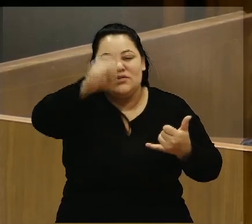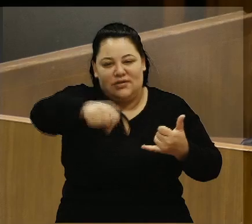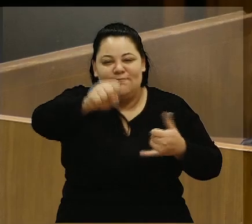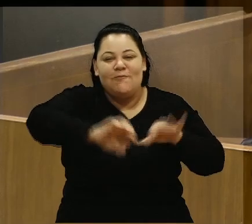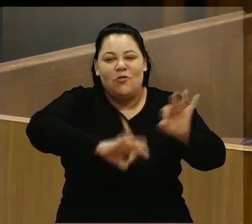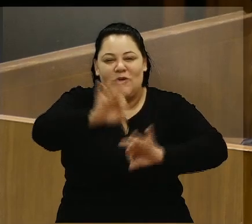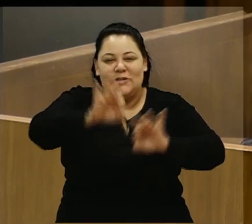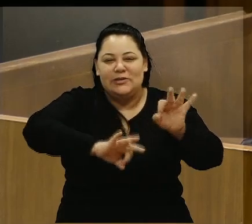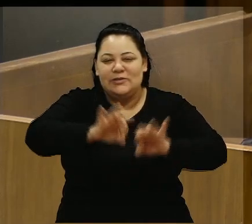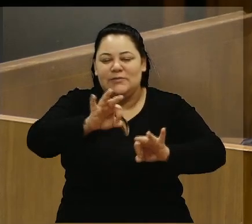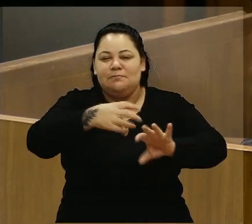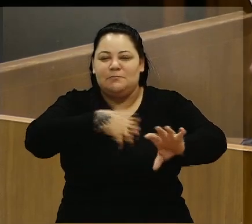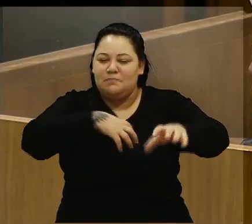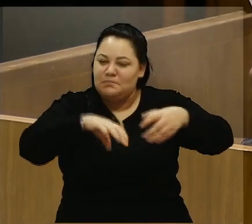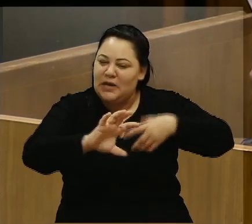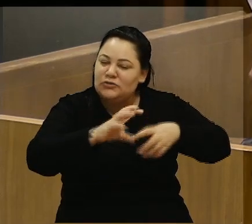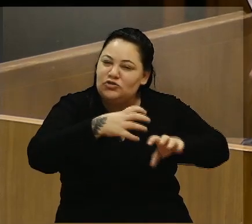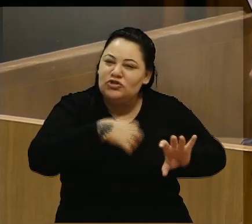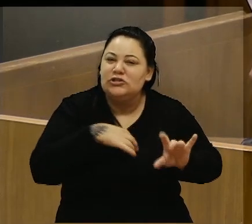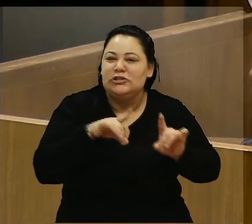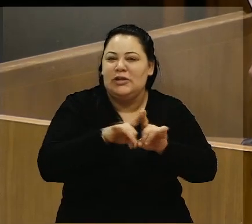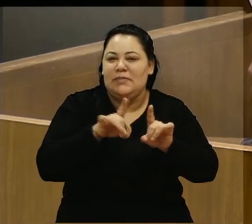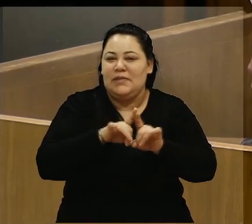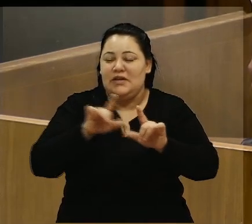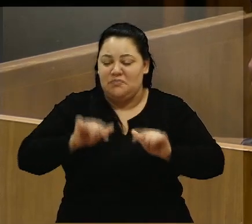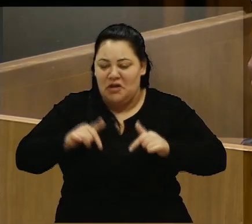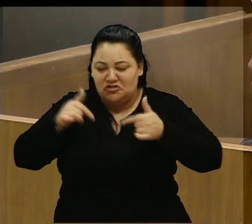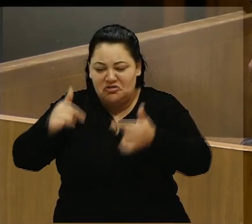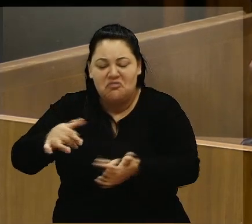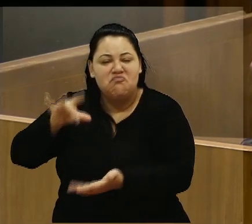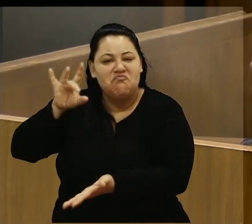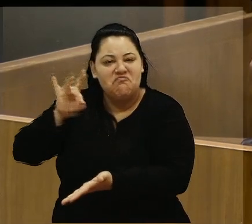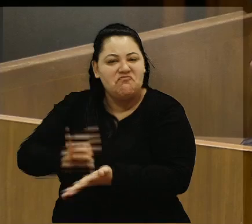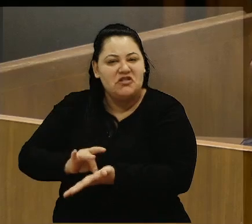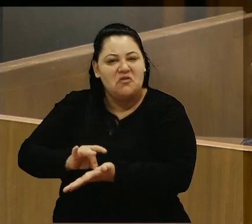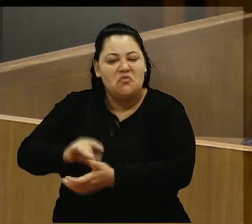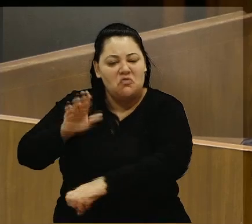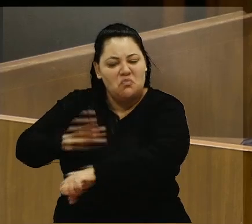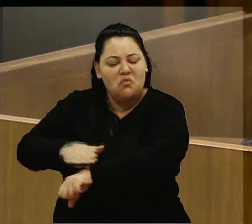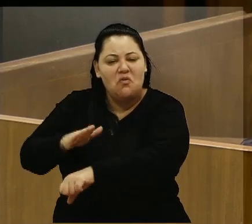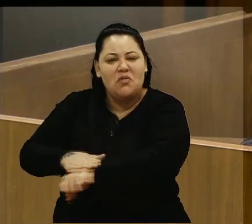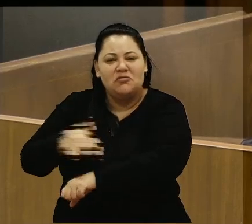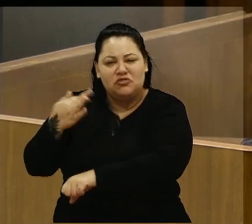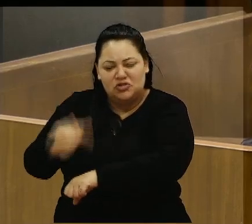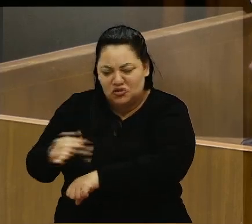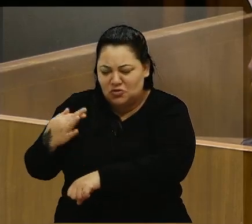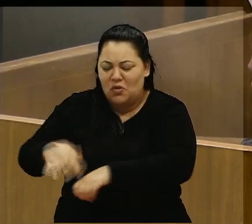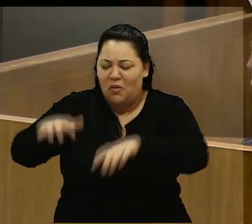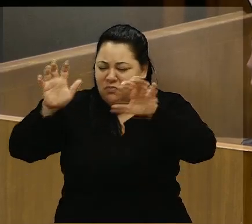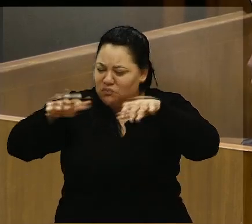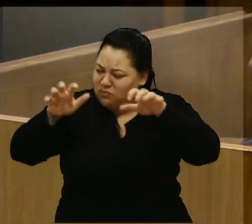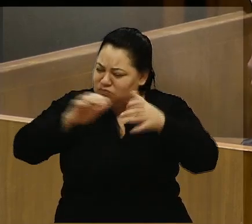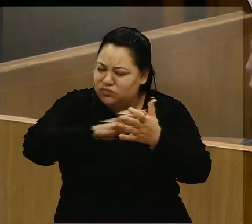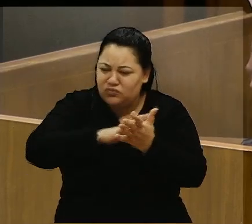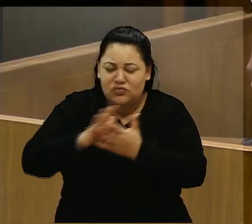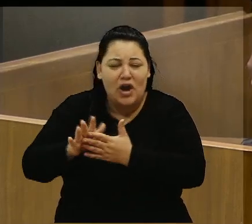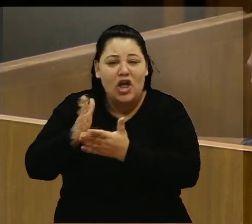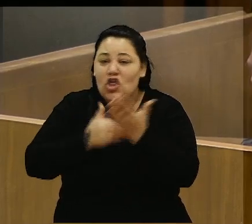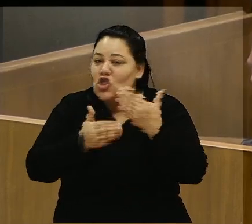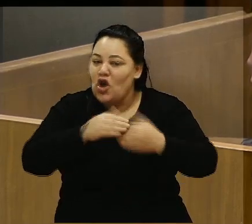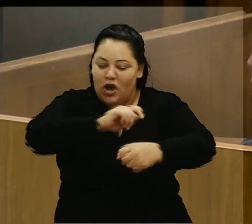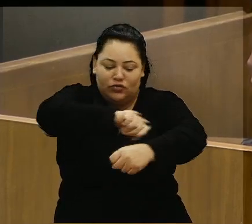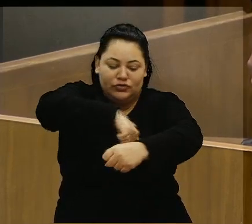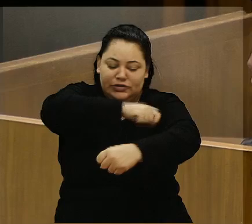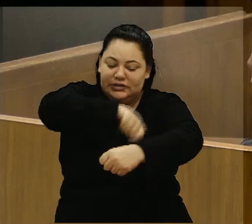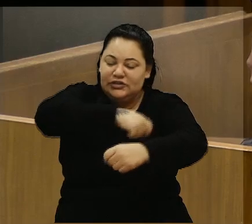organização, de empatia e ação concreta. Naquele momento de dor e de perda de incertezas, as cozinhas solidárias não